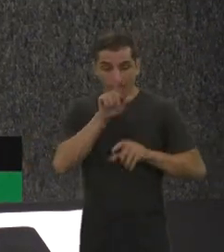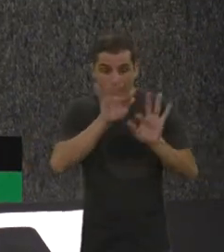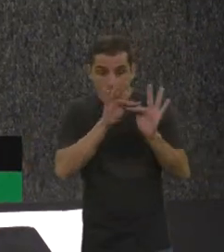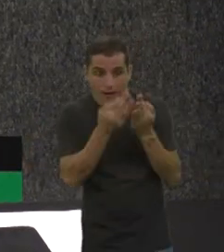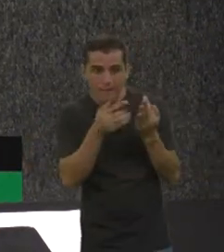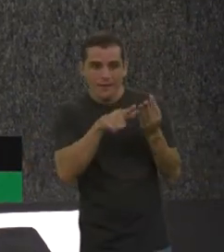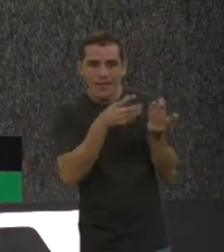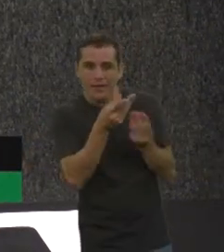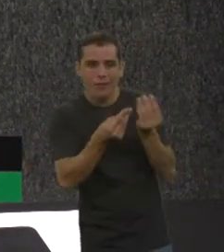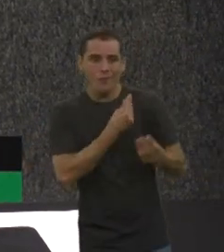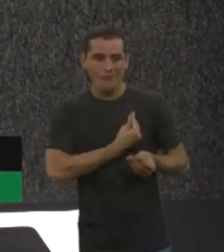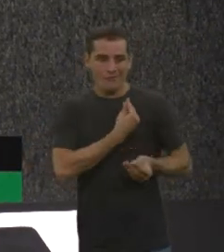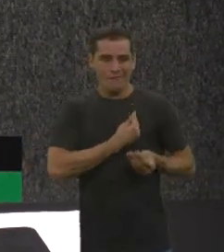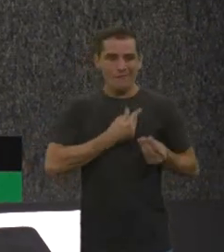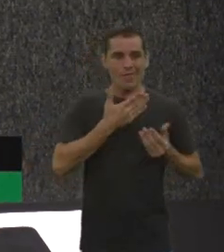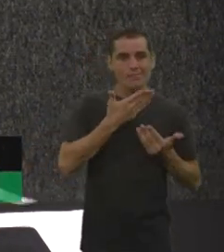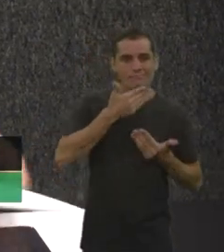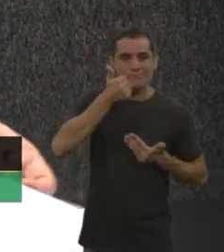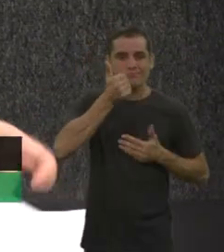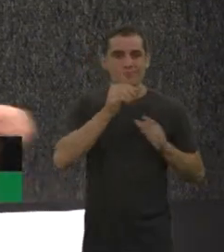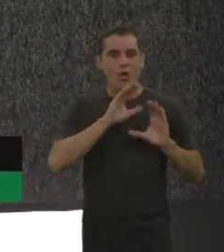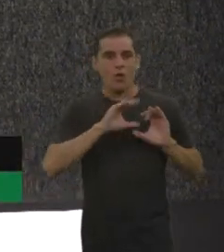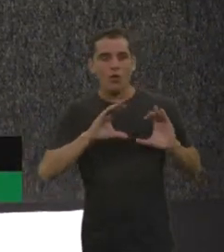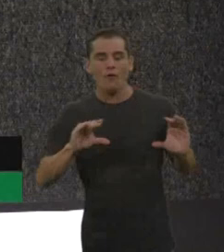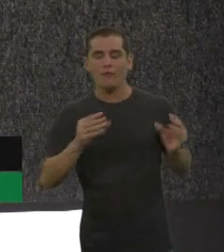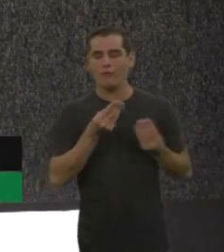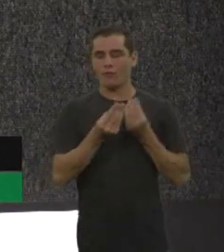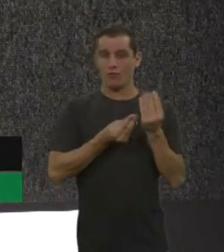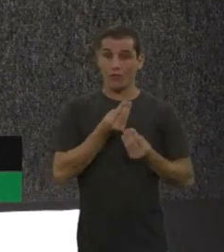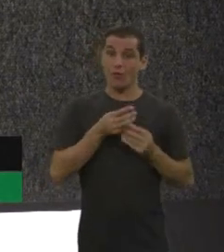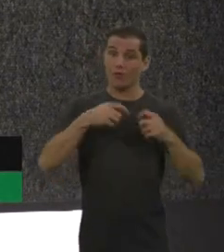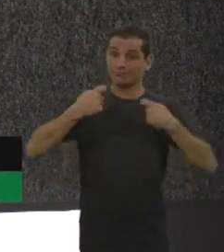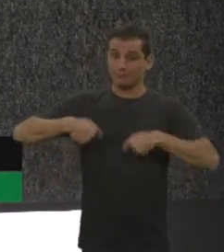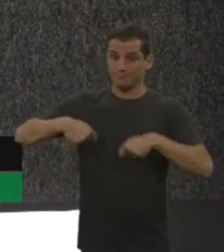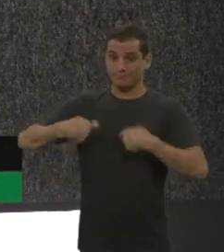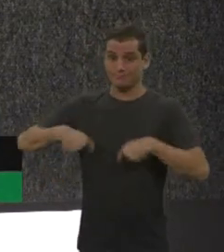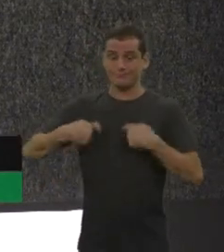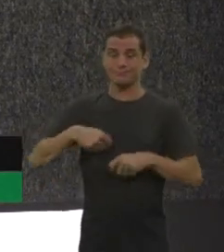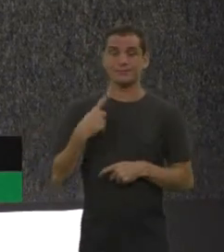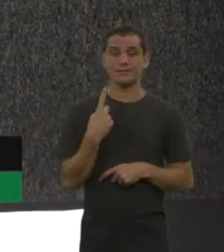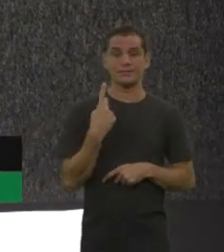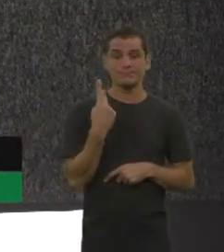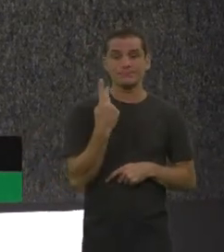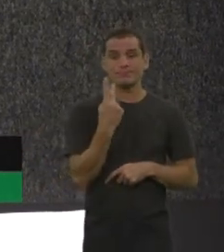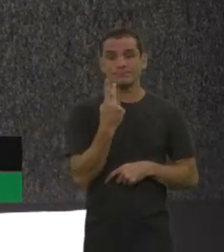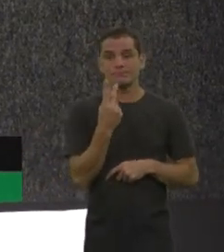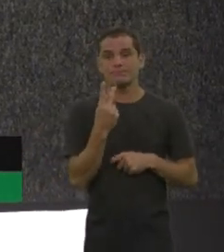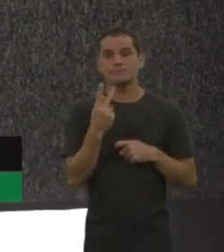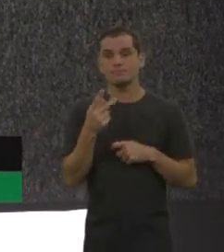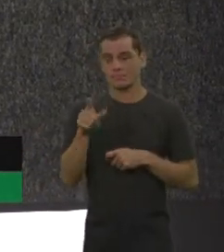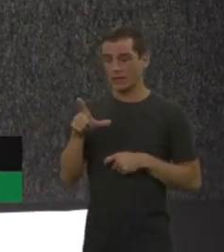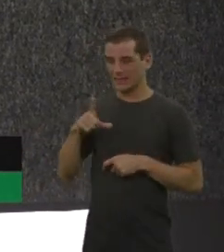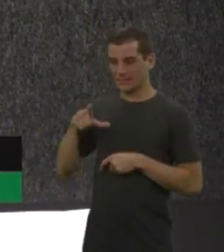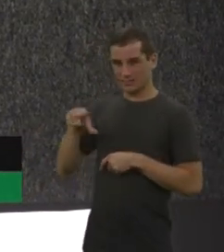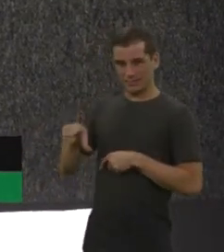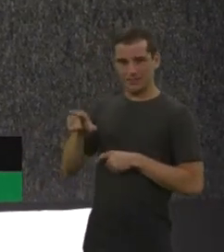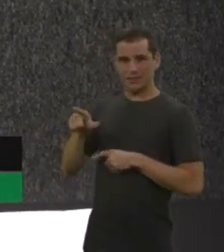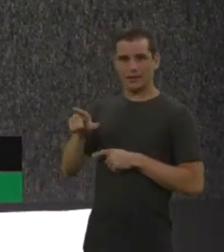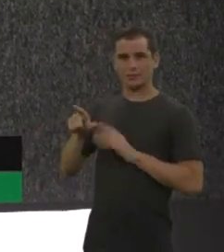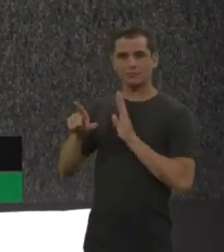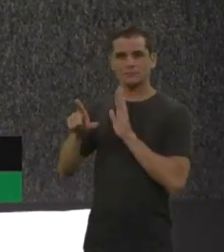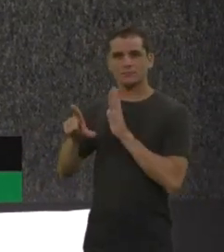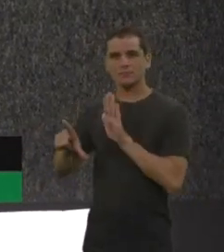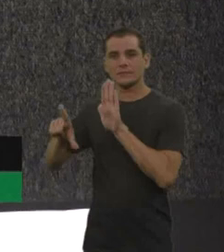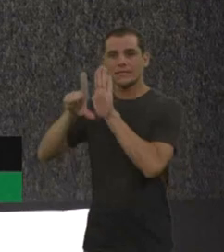isso, essa necessidade, através de uma emenda que eu fiz, deputada